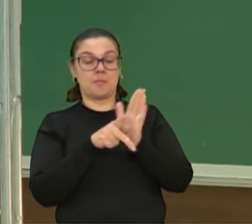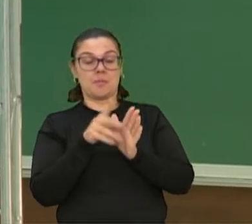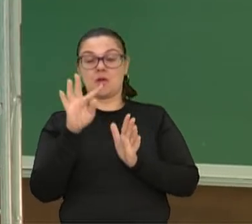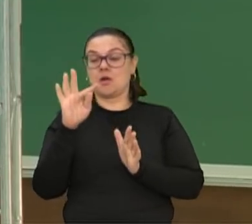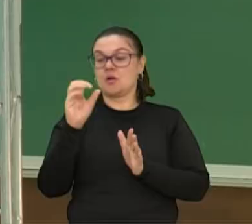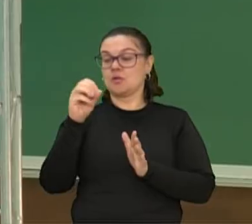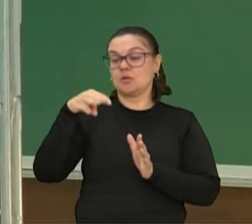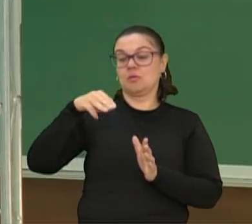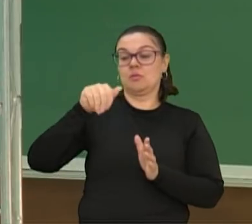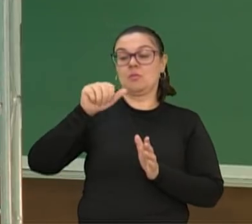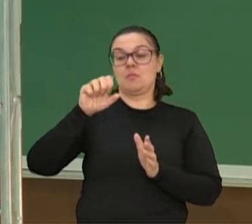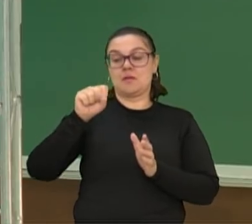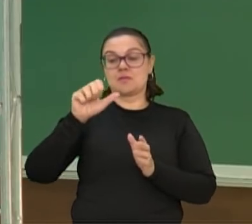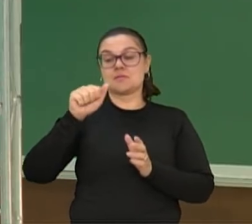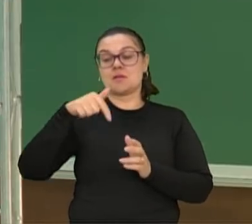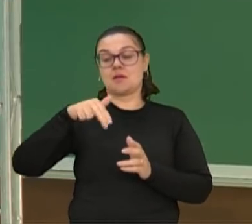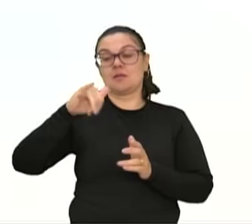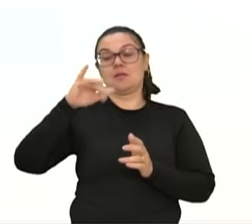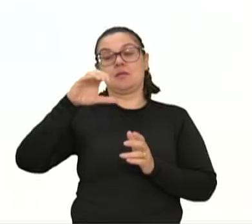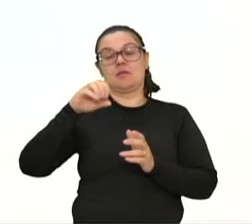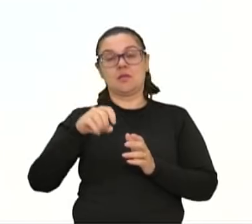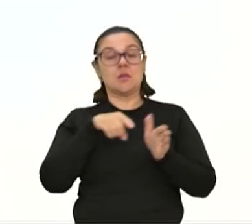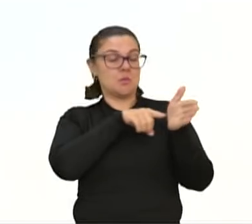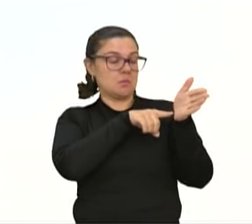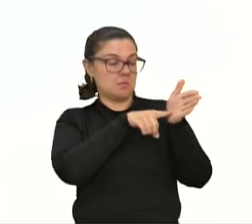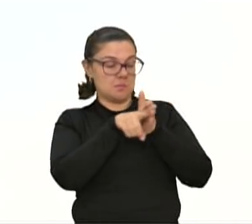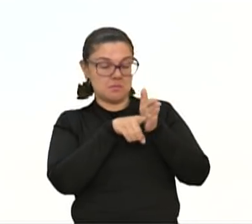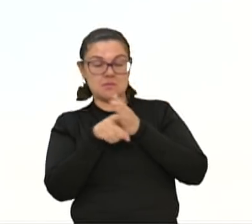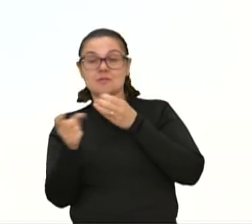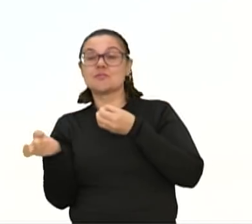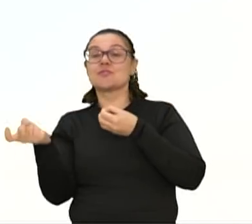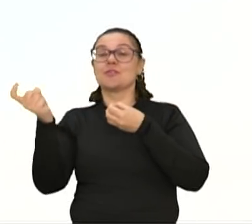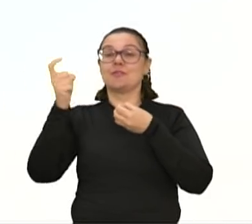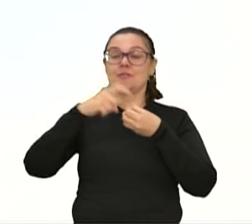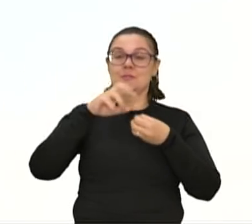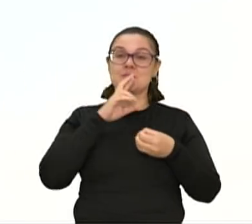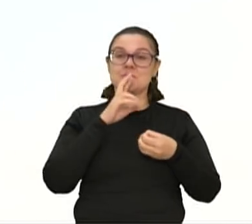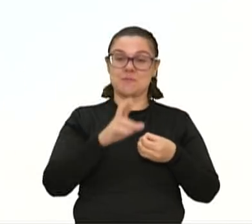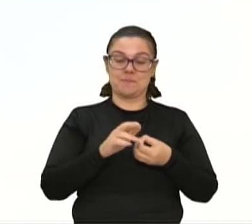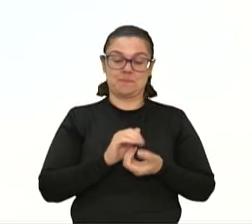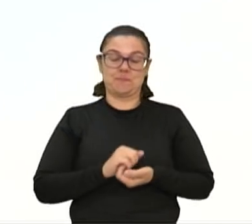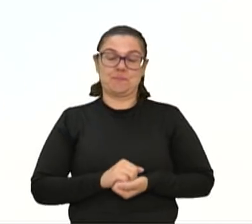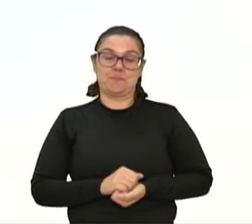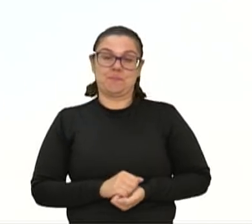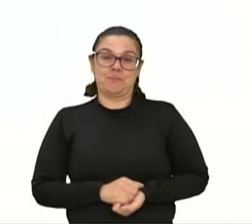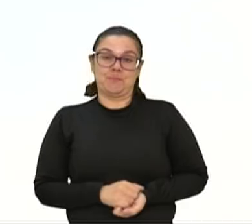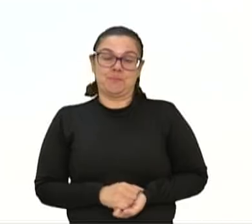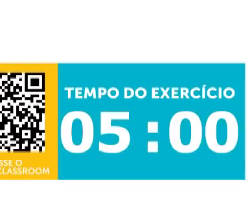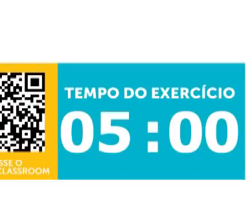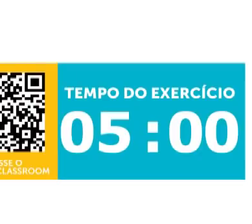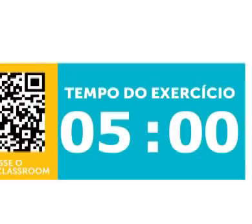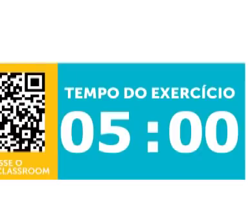de Tomás de Aquino. Pesquise um pouco aí e já retornamos.